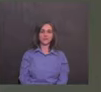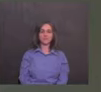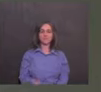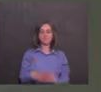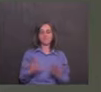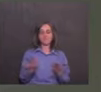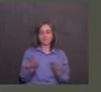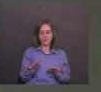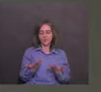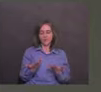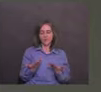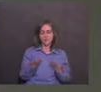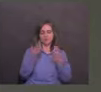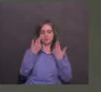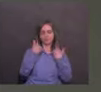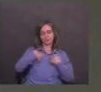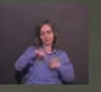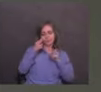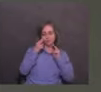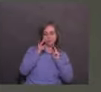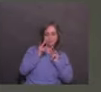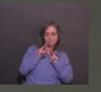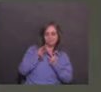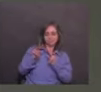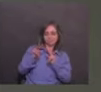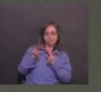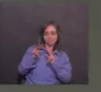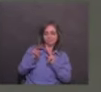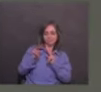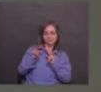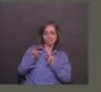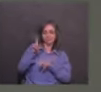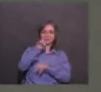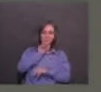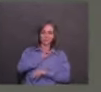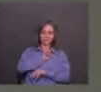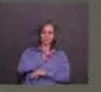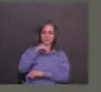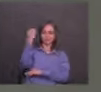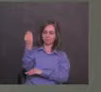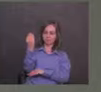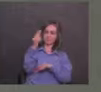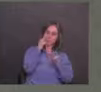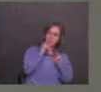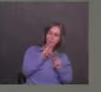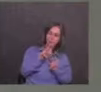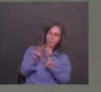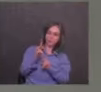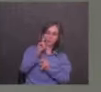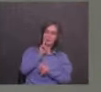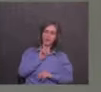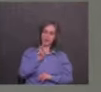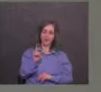Fixemos o nosso olhar na imagem de Nossa Senhora. a mulher do coração